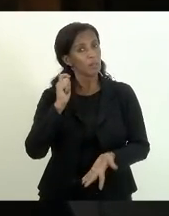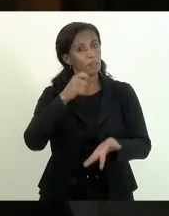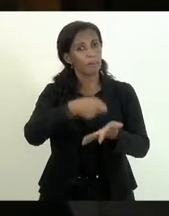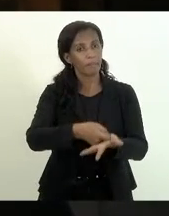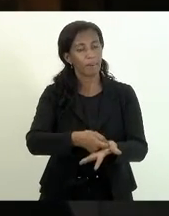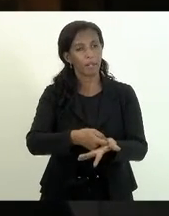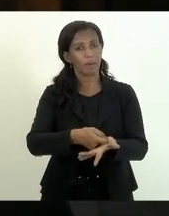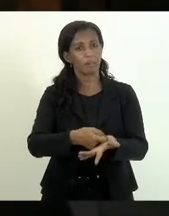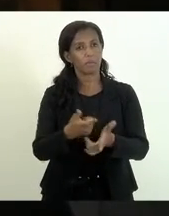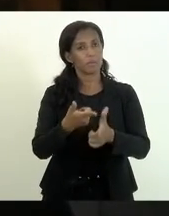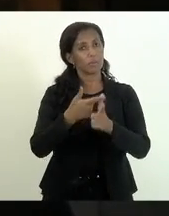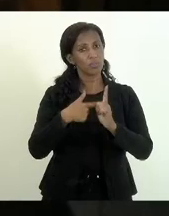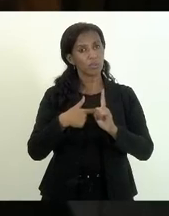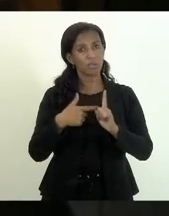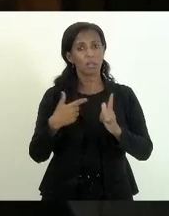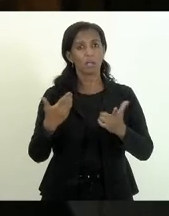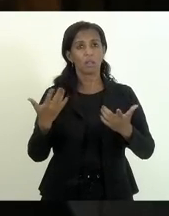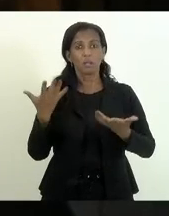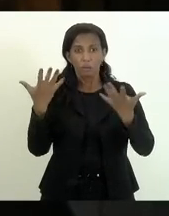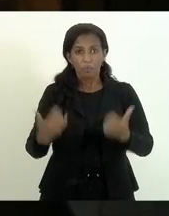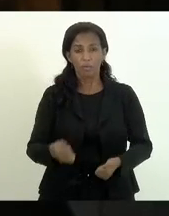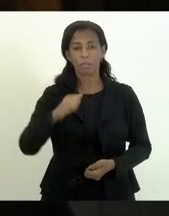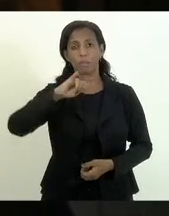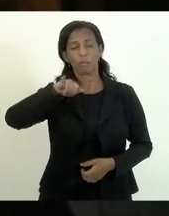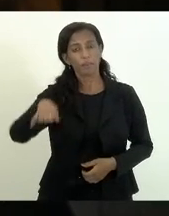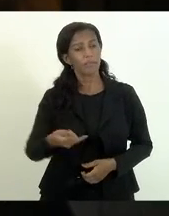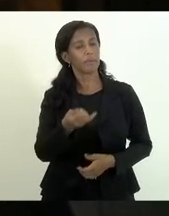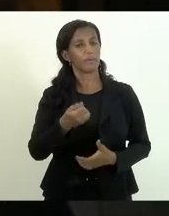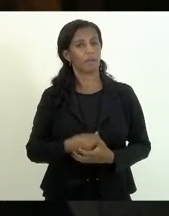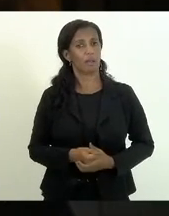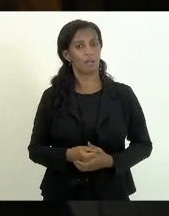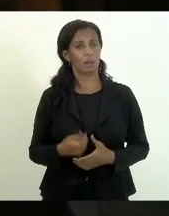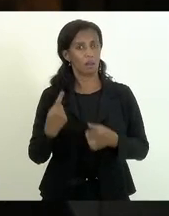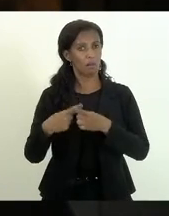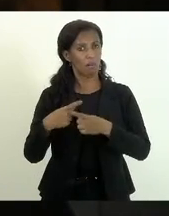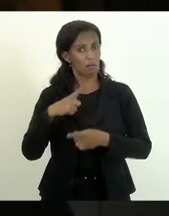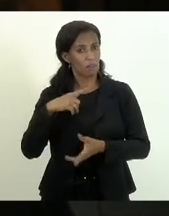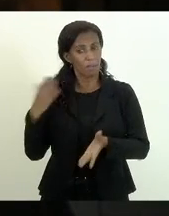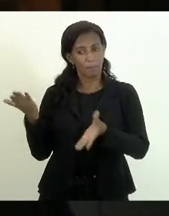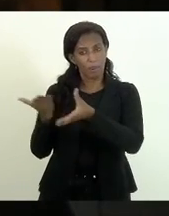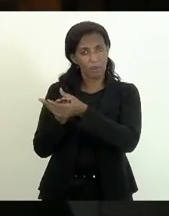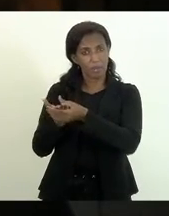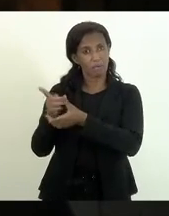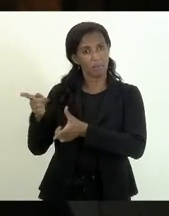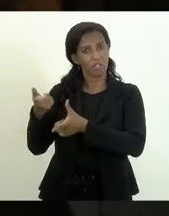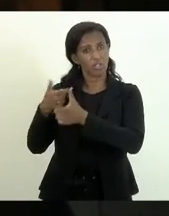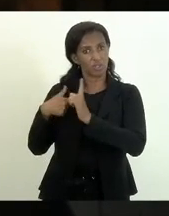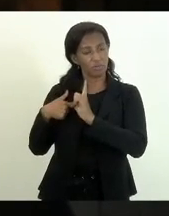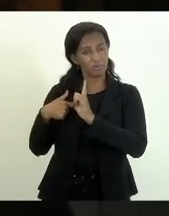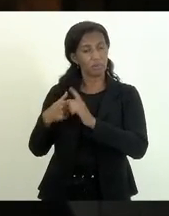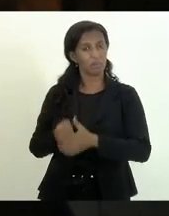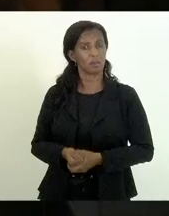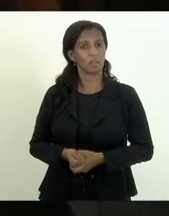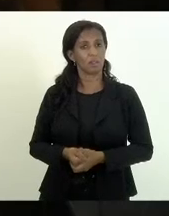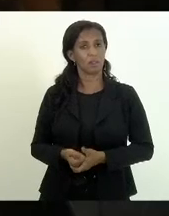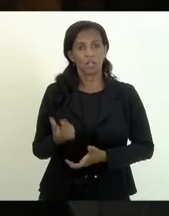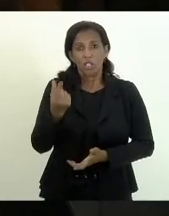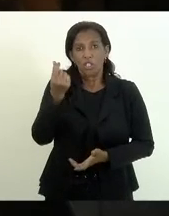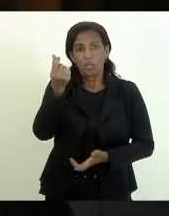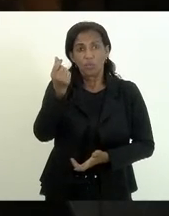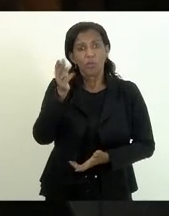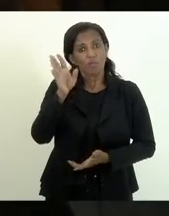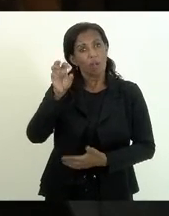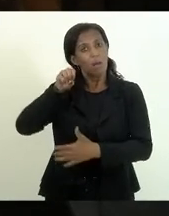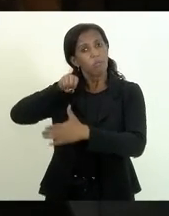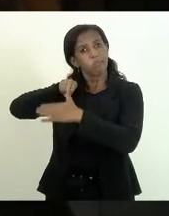pagamento vamos aproveitar esse momento que tem processos desse na dívida ativa que o dinheiro está